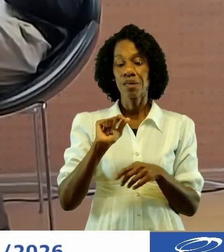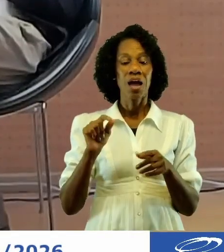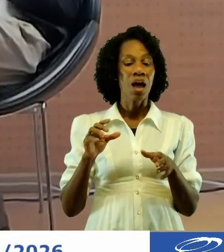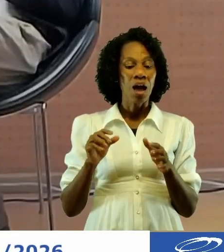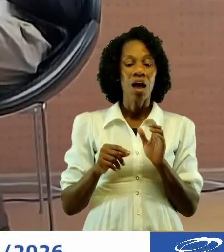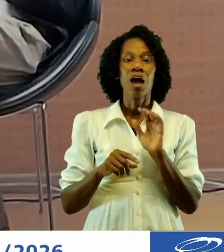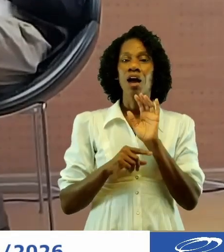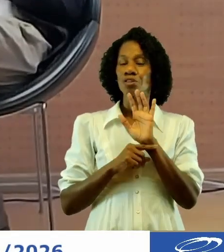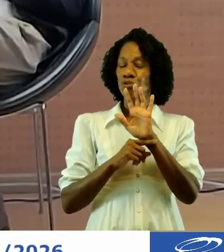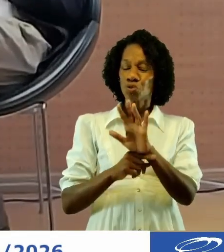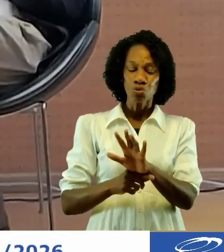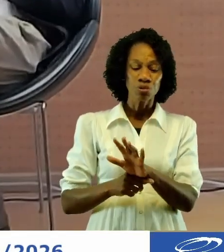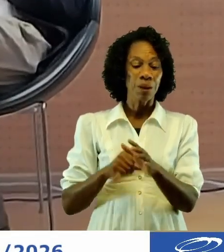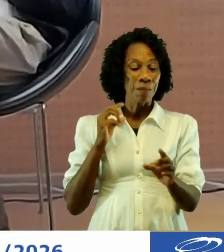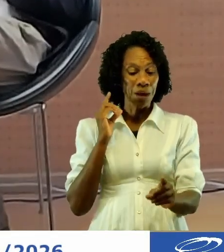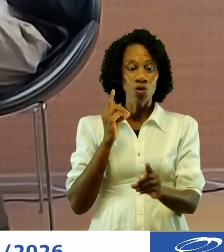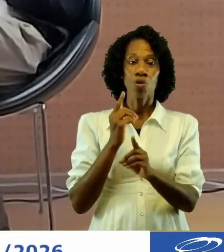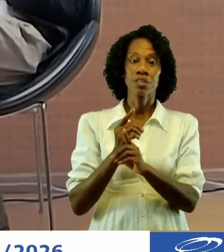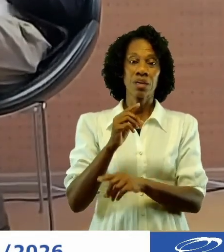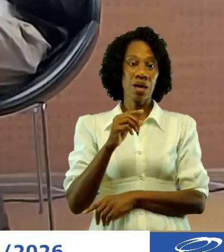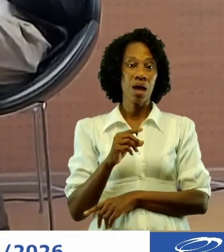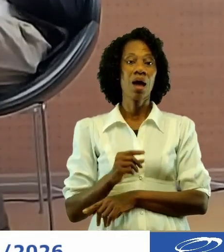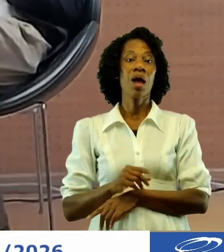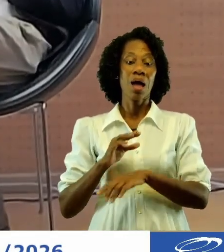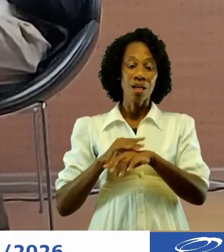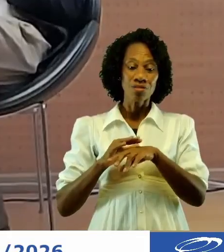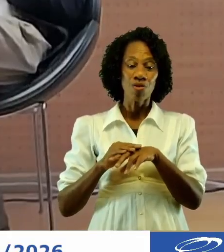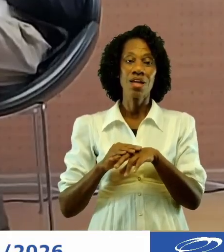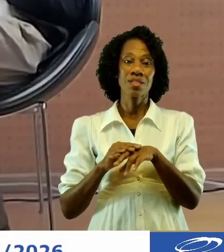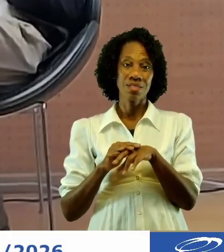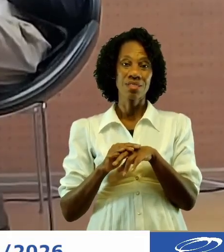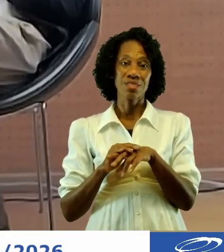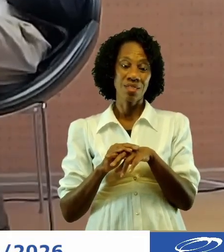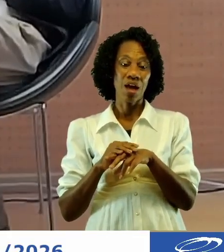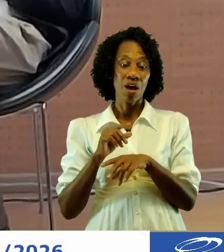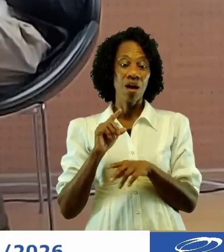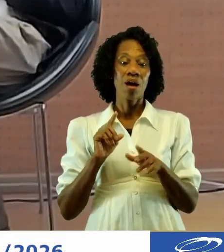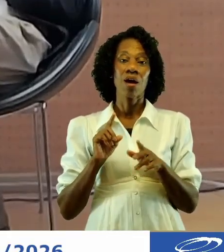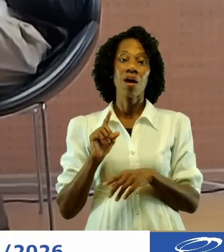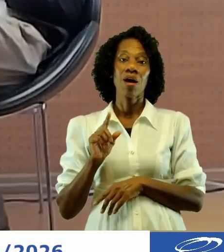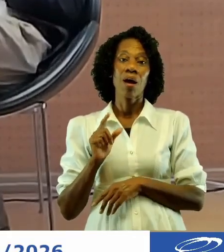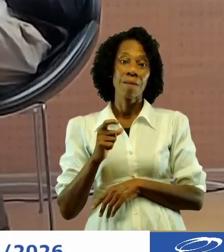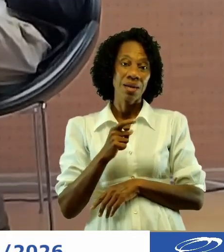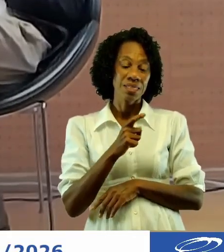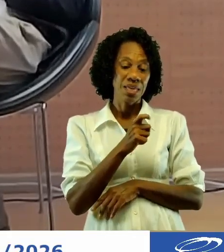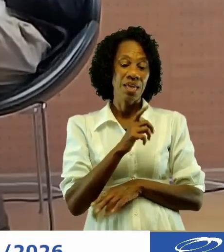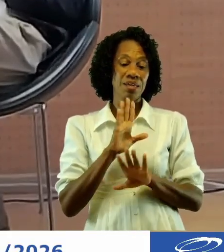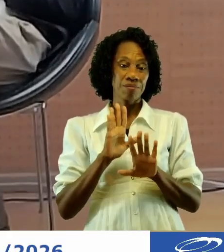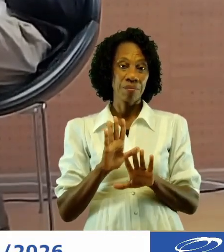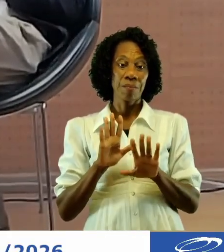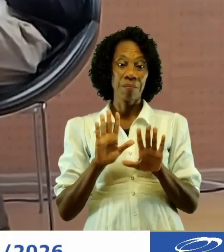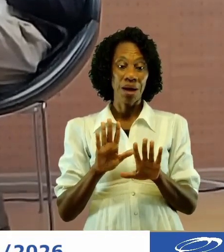identificação desses patógenos que são considerados provavelmente colonizantes, mas existem situações, obviamente, que é coletada